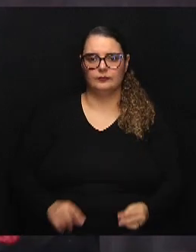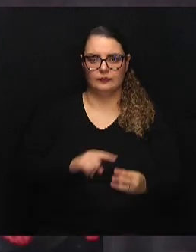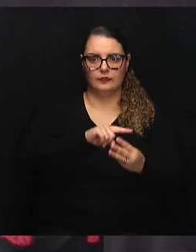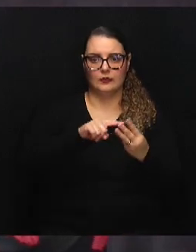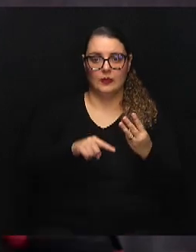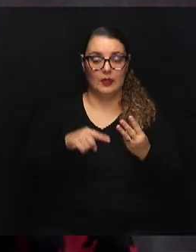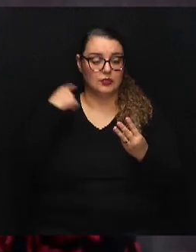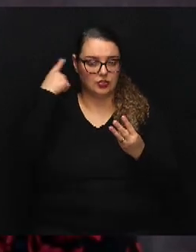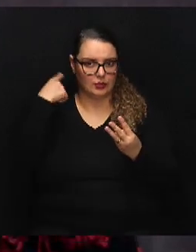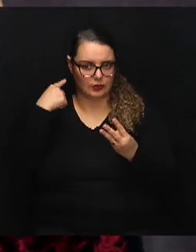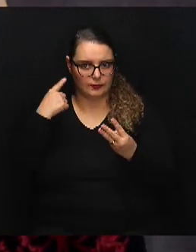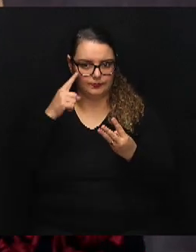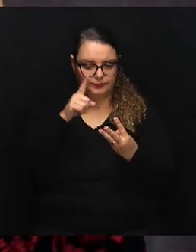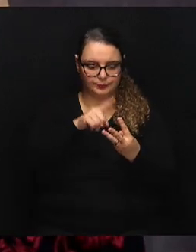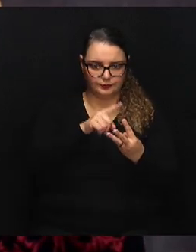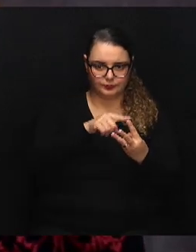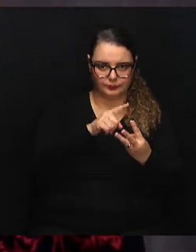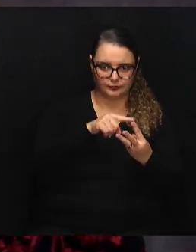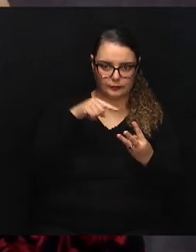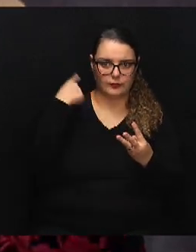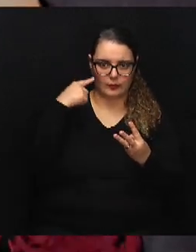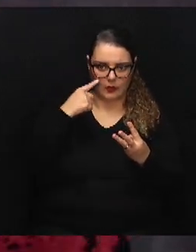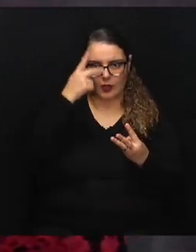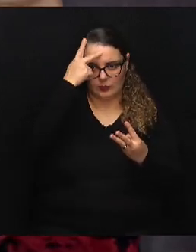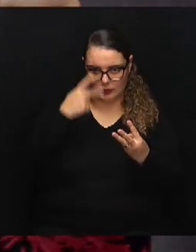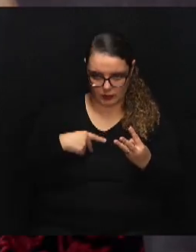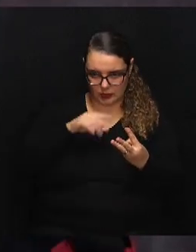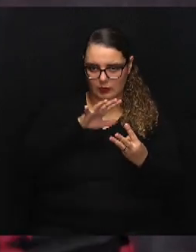hoje. Existe o louco propriamente dito, tá?